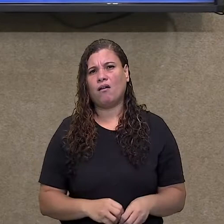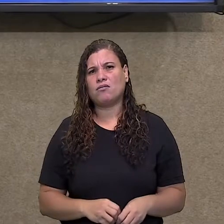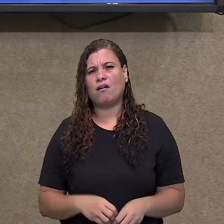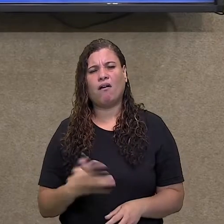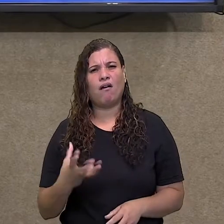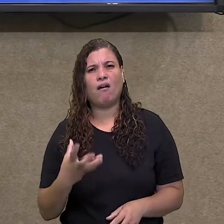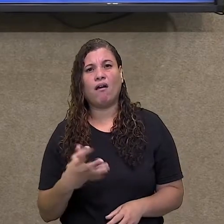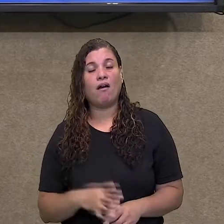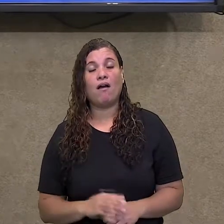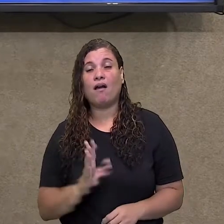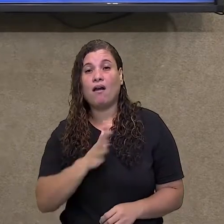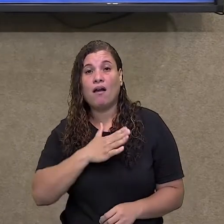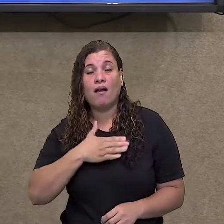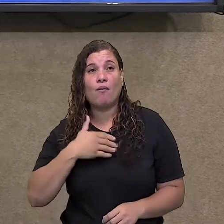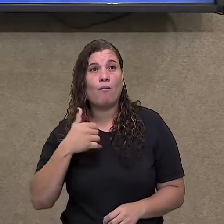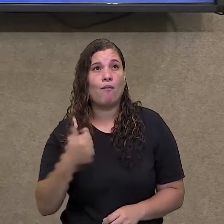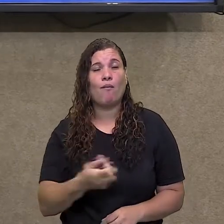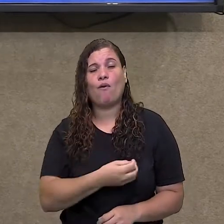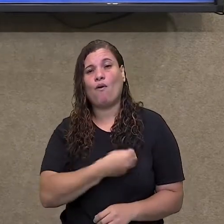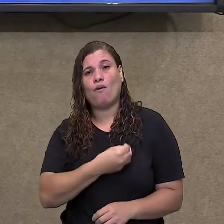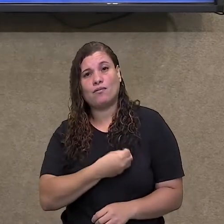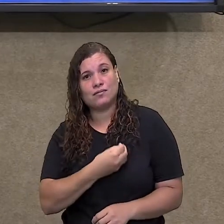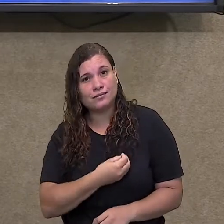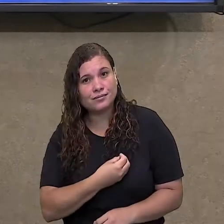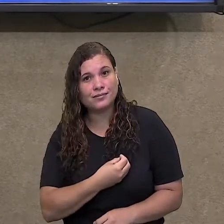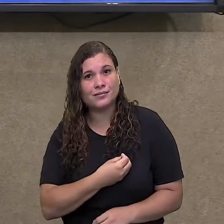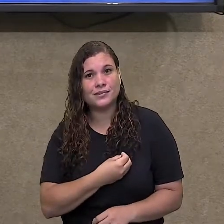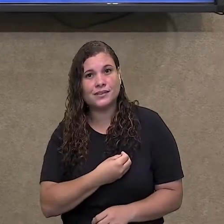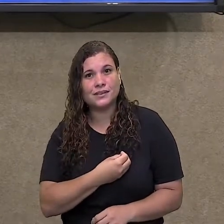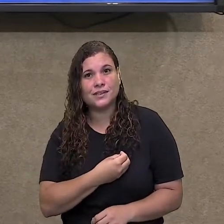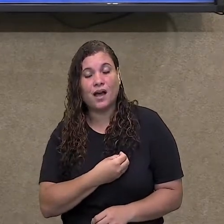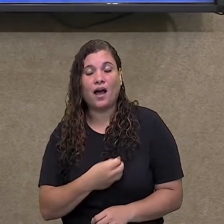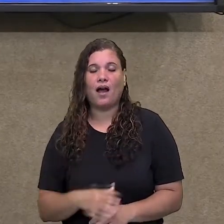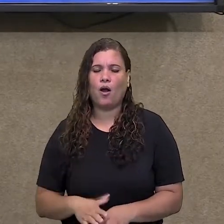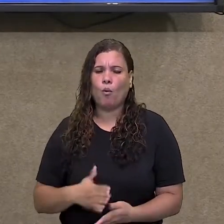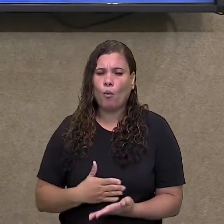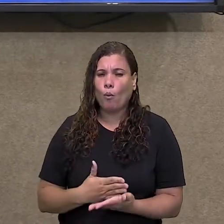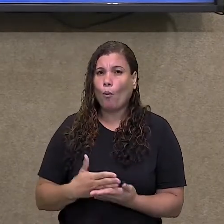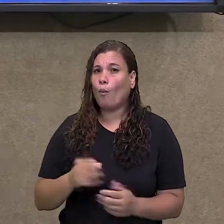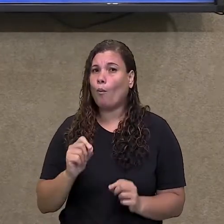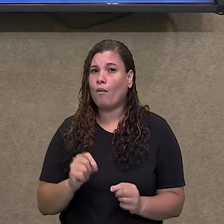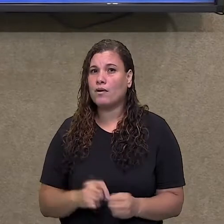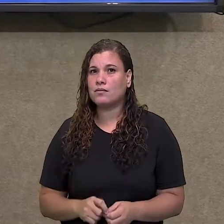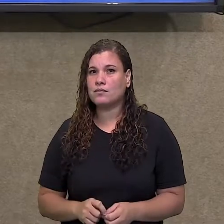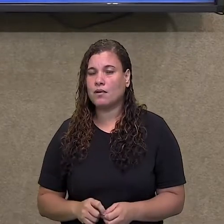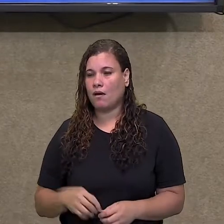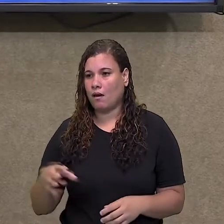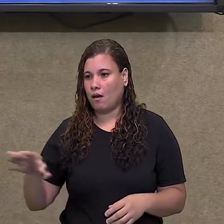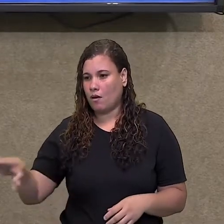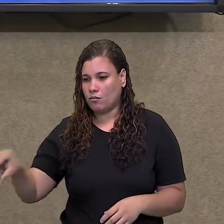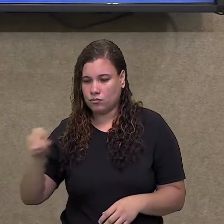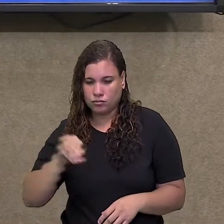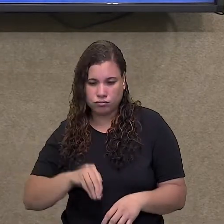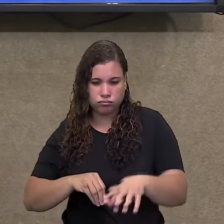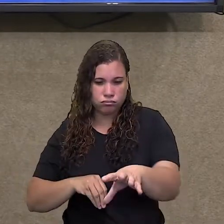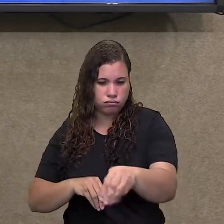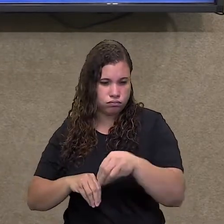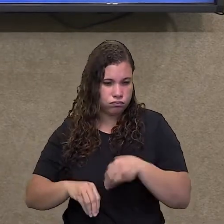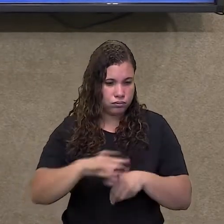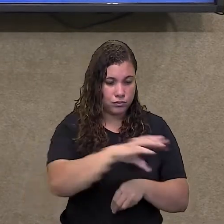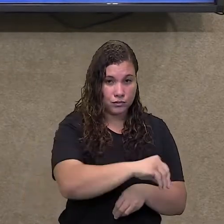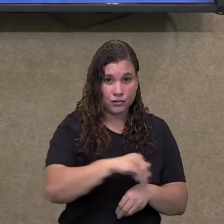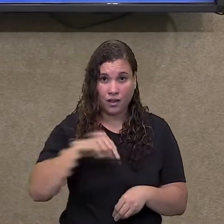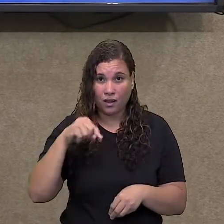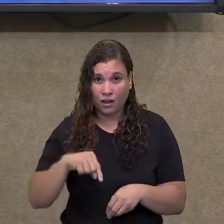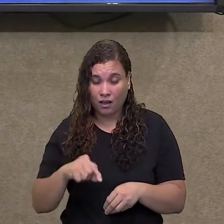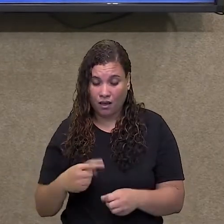se juntando até tomar uma grande proporção. Nós temos, por exemplo, a cidade de São Paulo. Ela